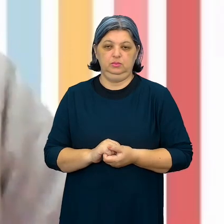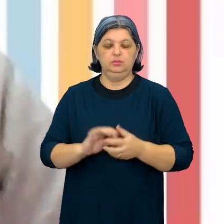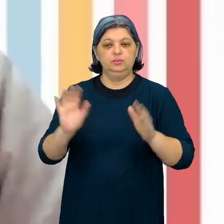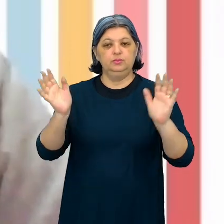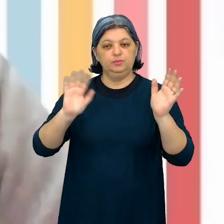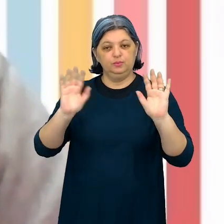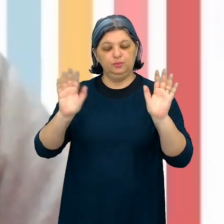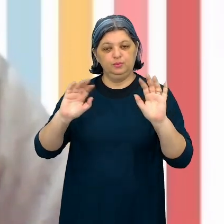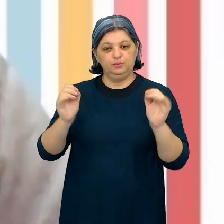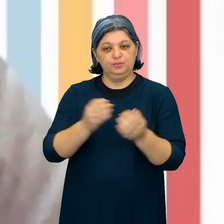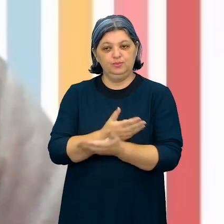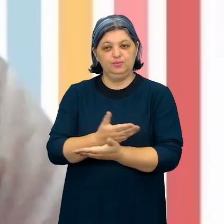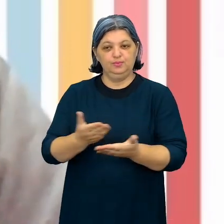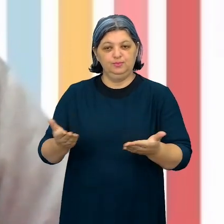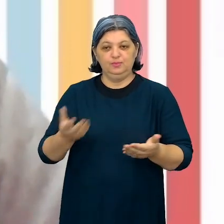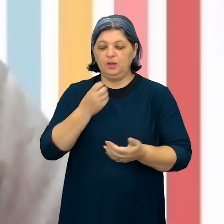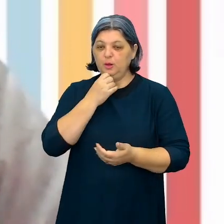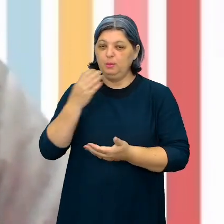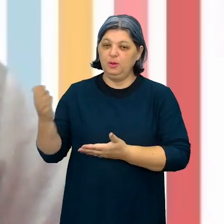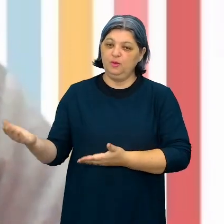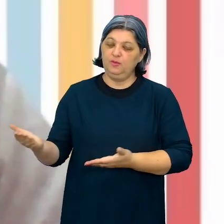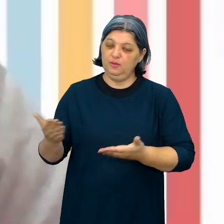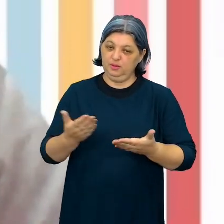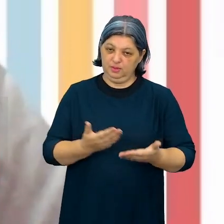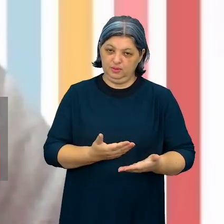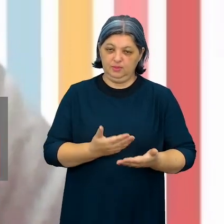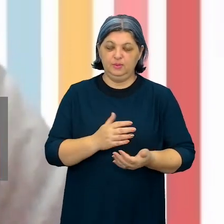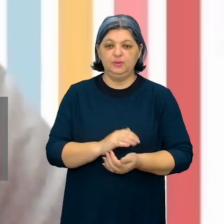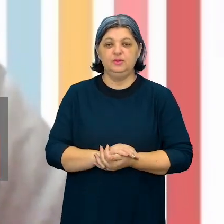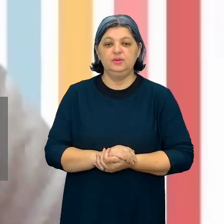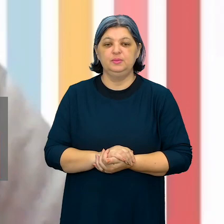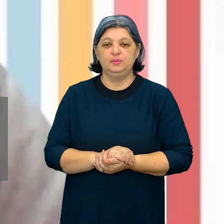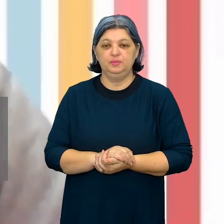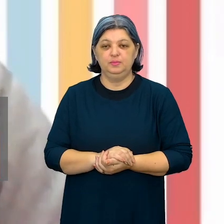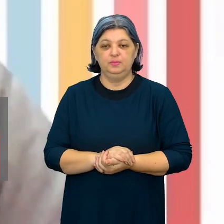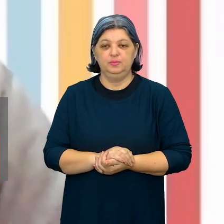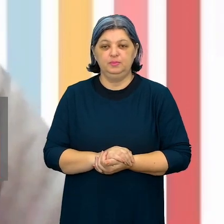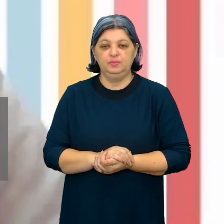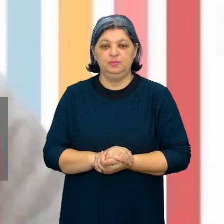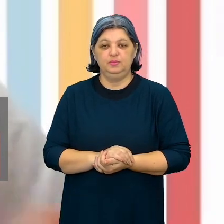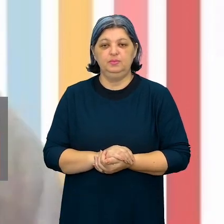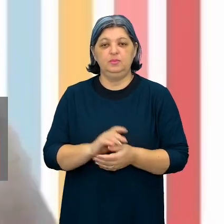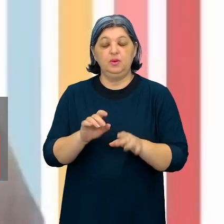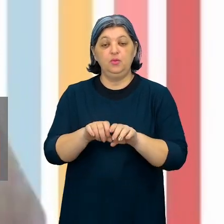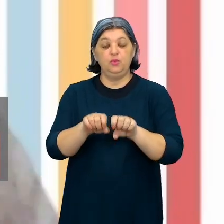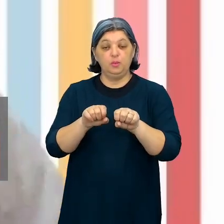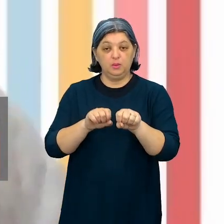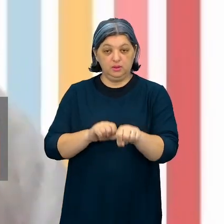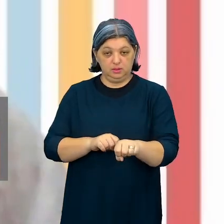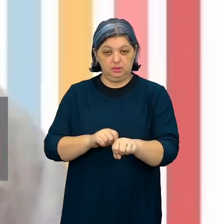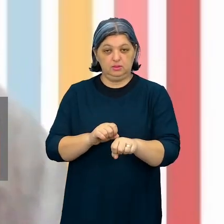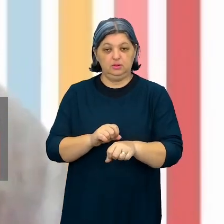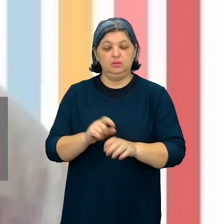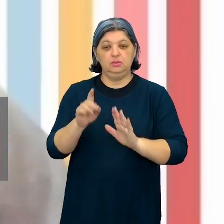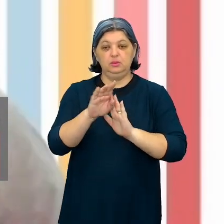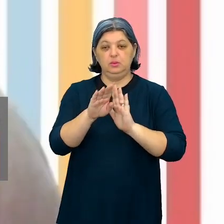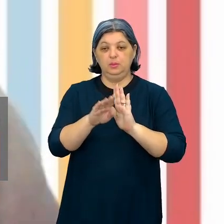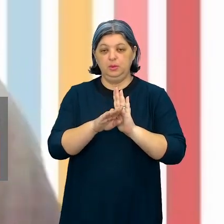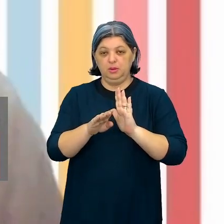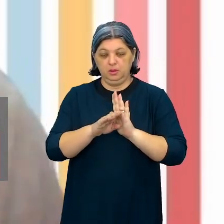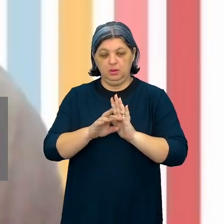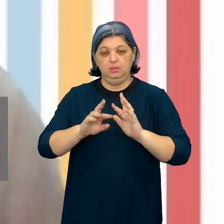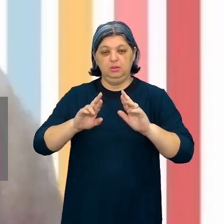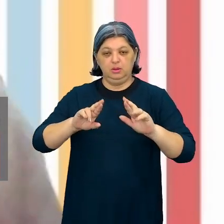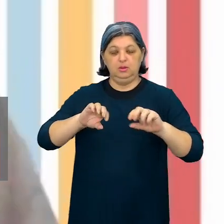o Olá a todos sejam todos muito bem vindos a mais uma formação do programa de